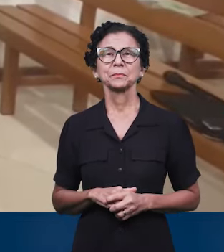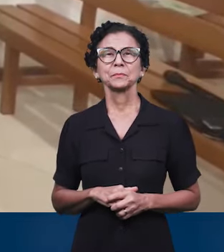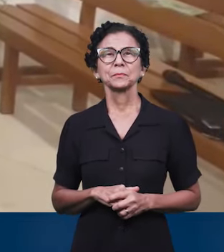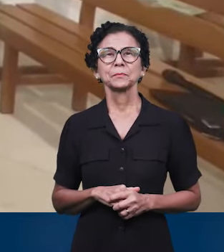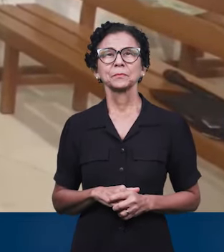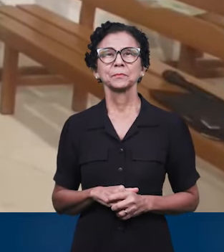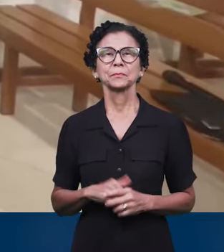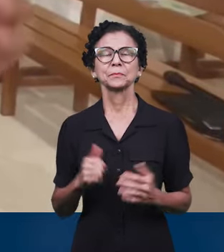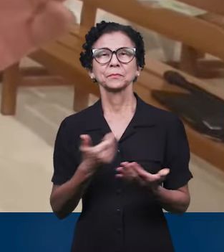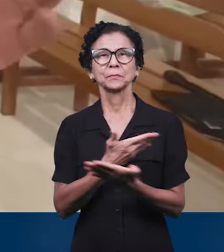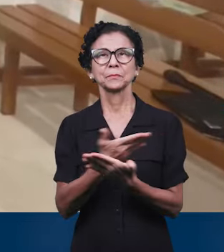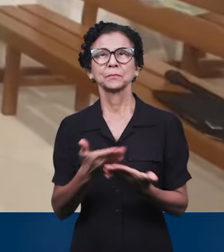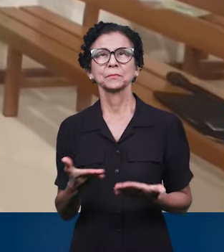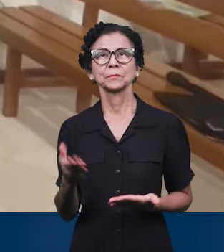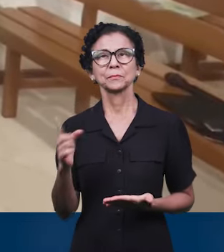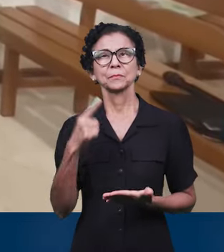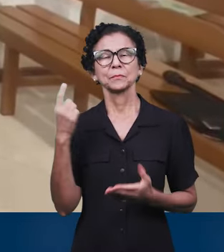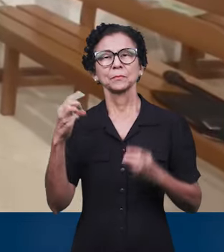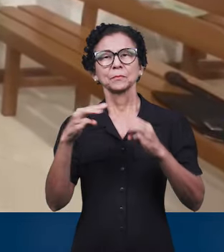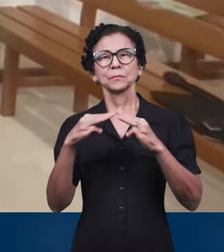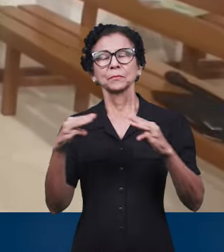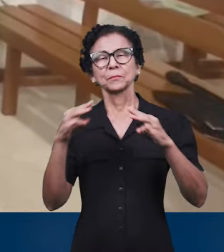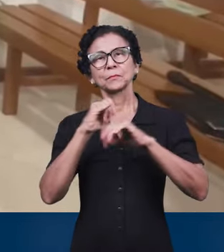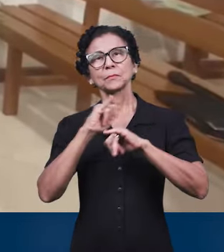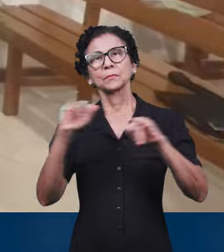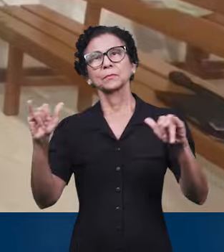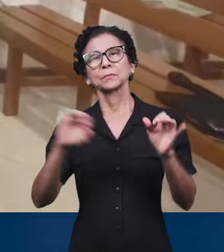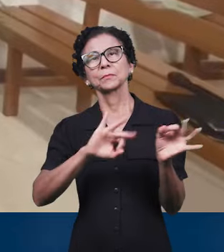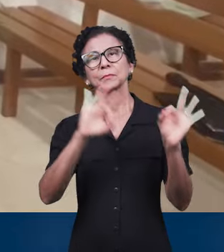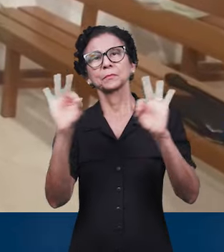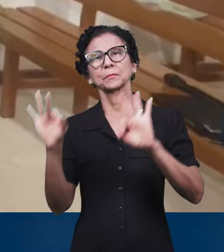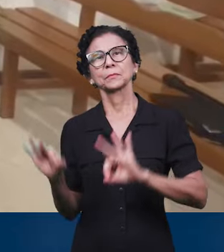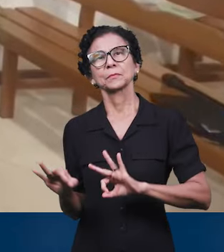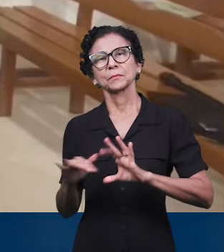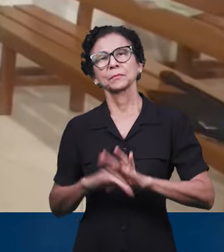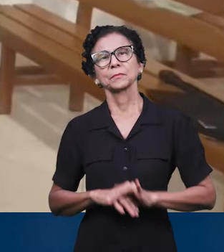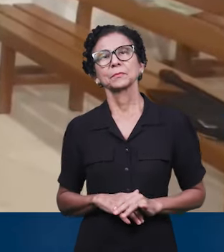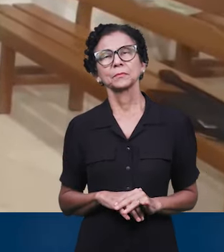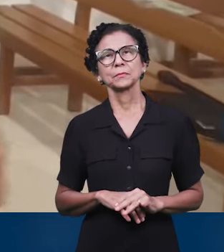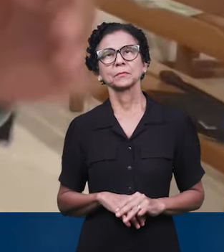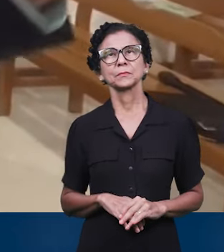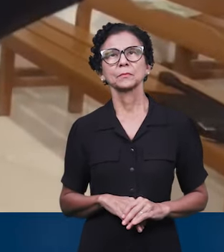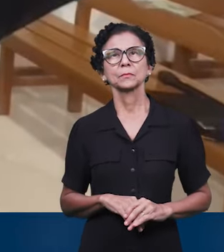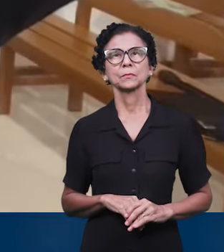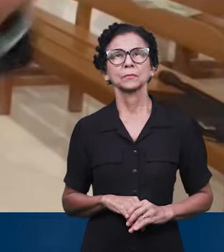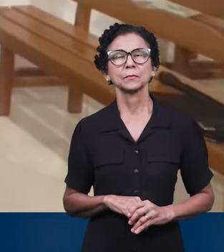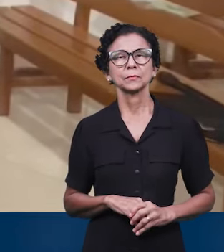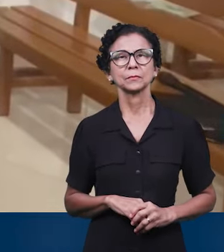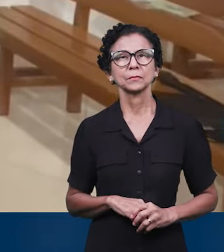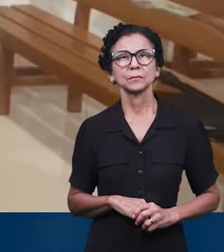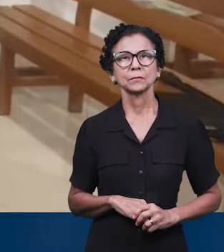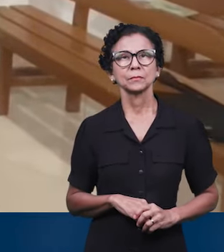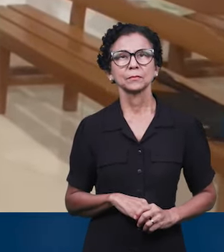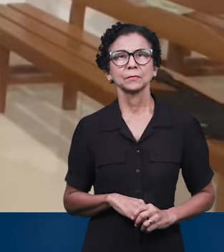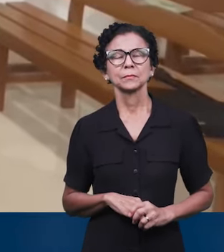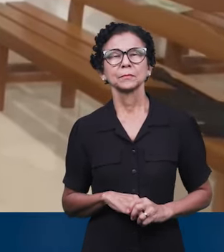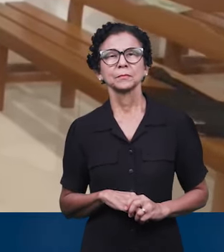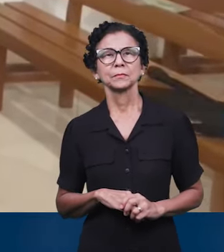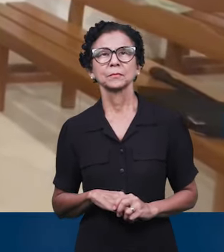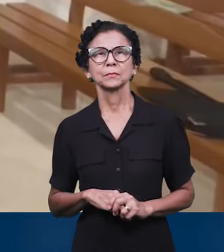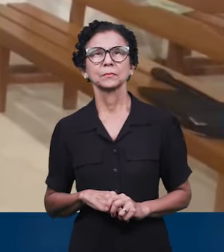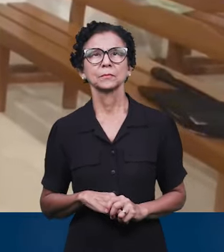Sem Fronteiras, lá de Brasília, a aproximadamente 200 quilômetros aqui de distância, estiveram aqui, os irmãos da